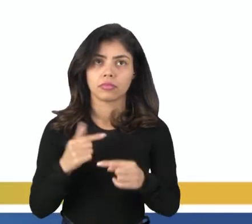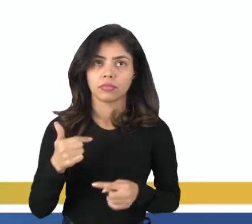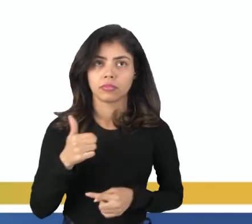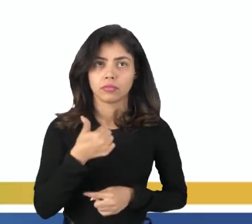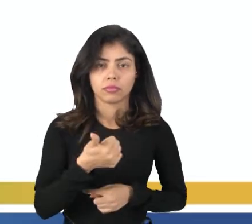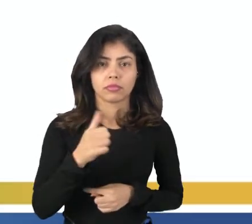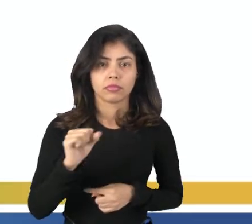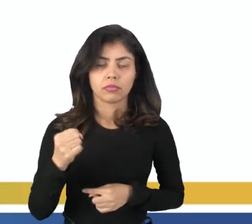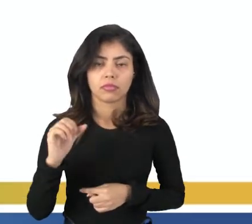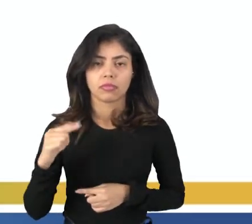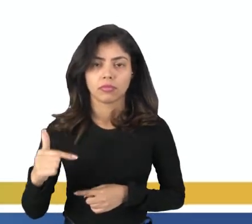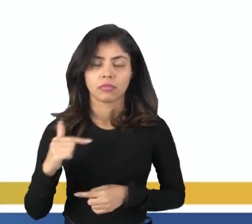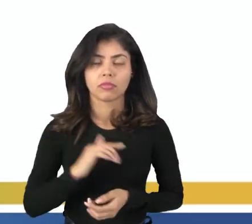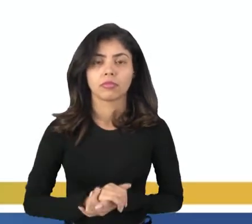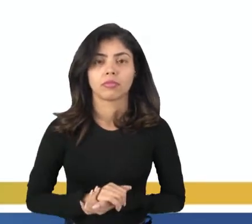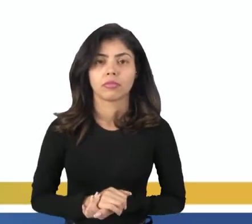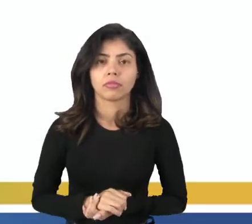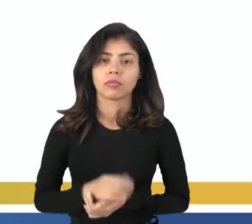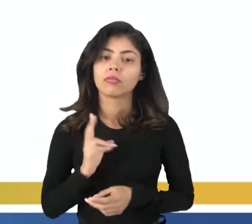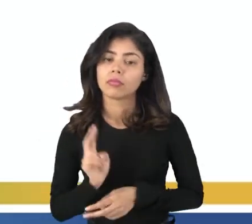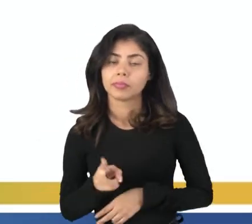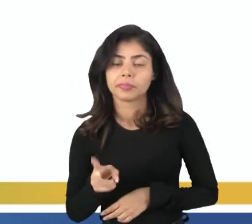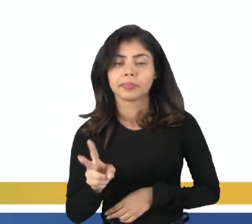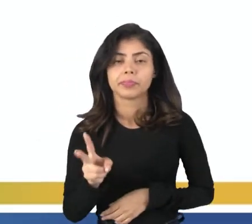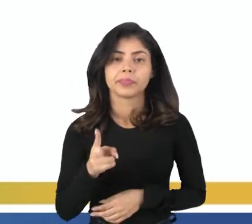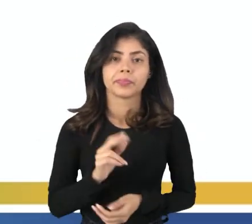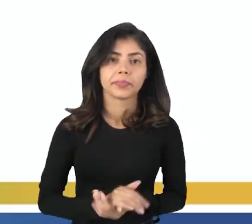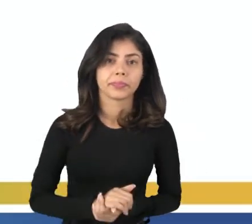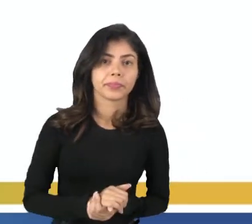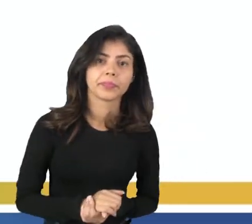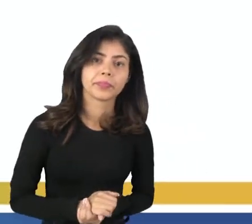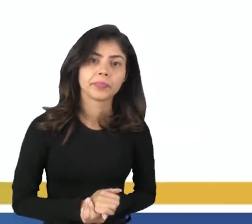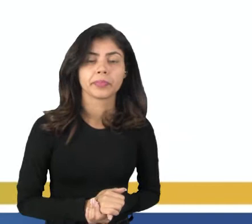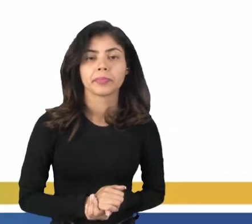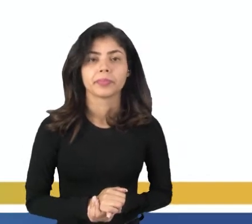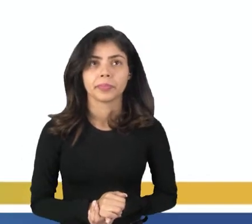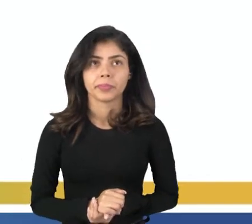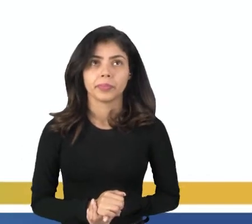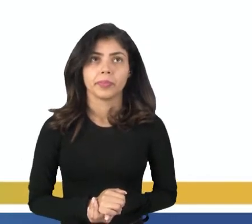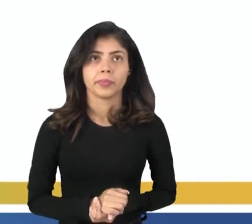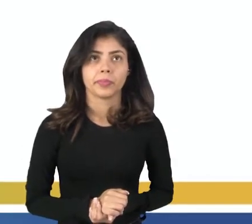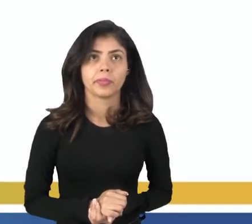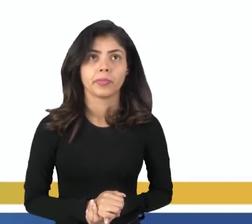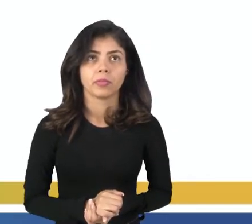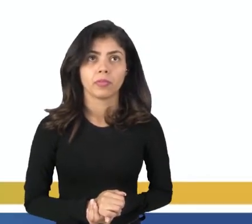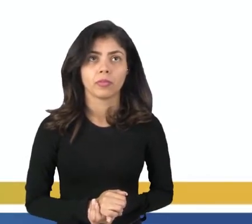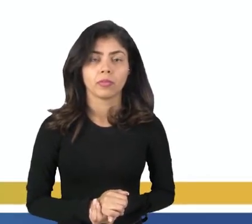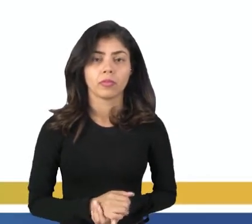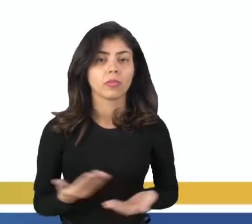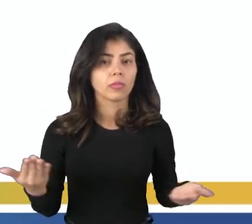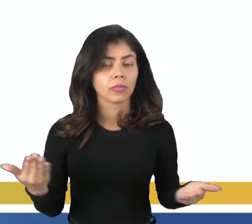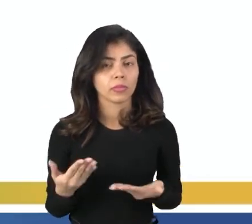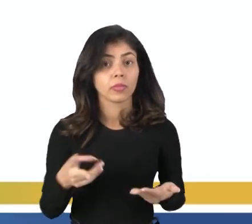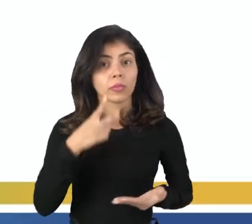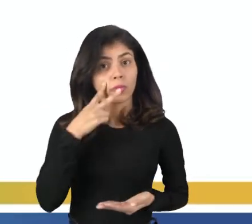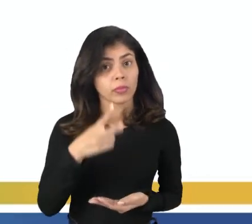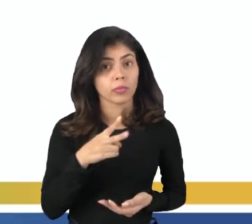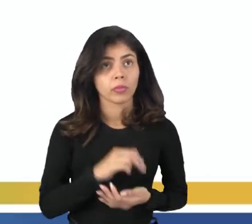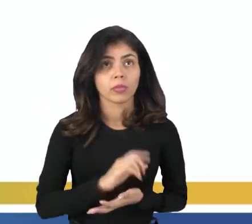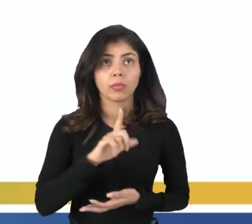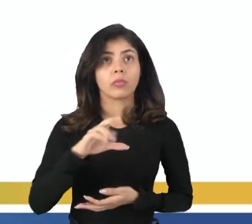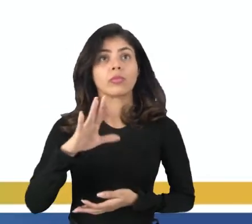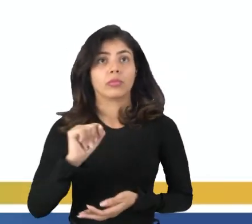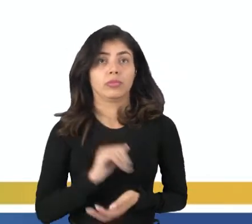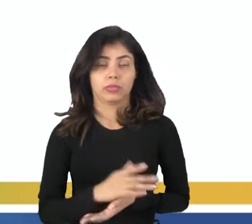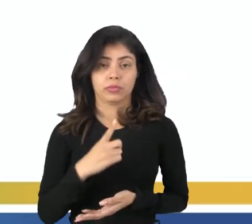2, 182, né? Permaneceu os mesmos. Agora vamos ver aqui.